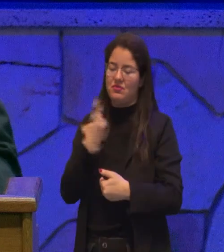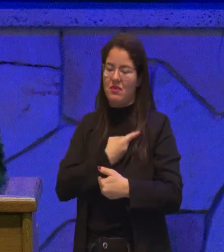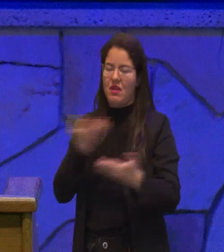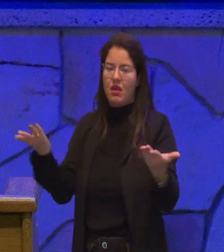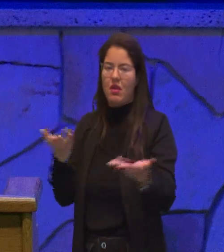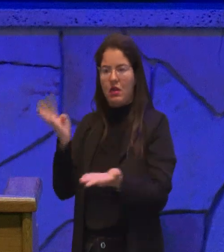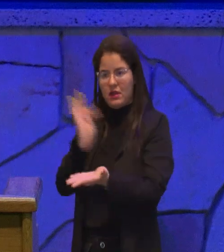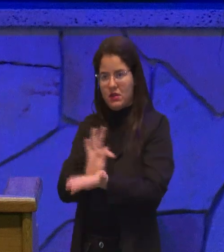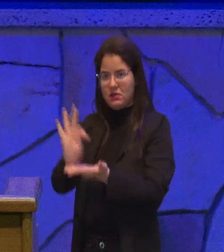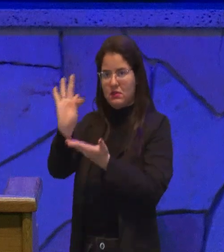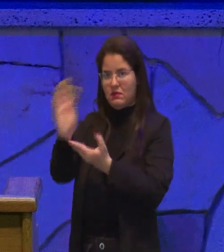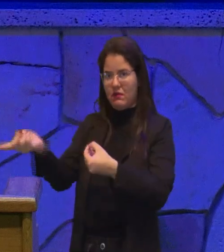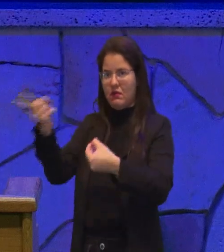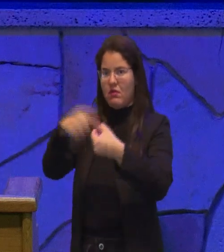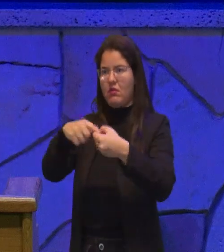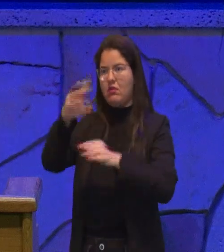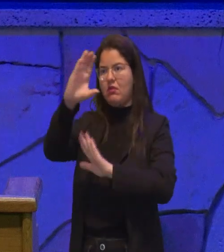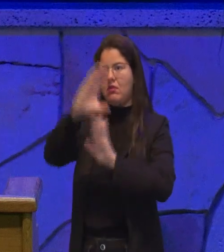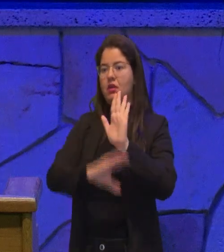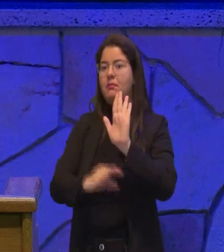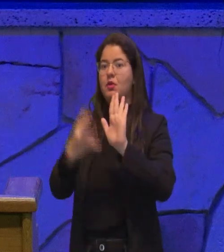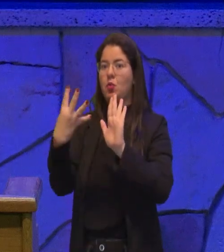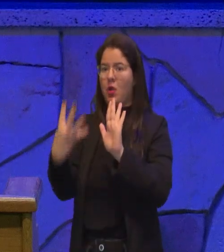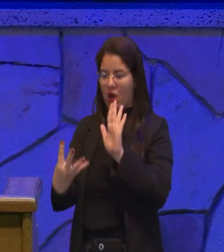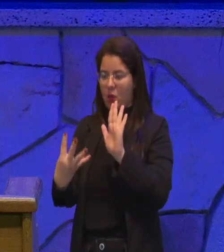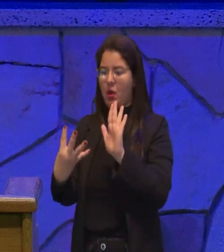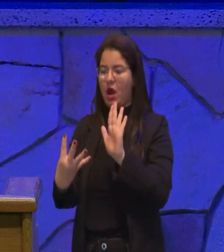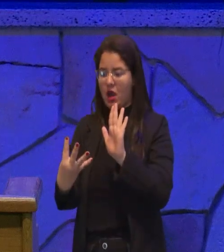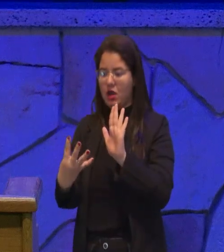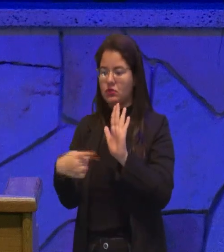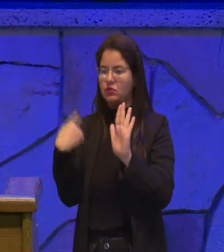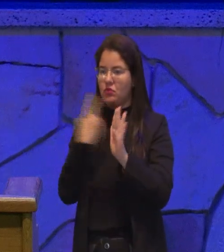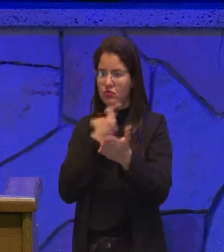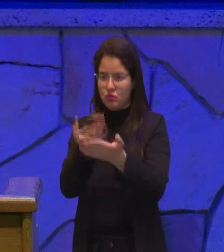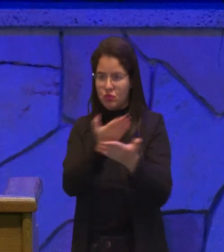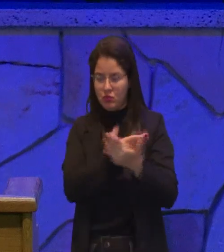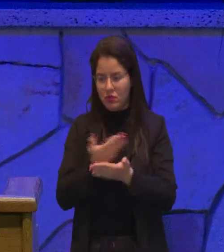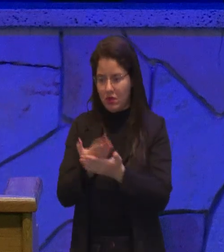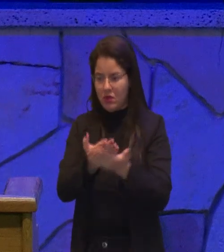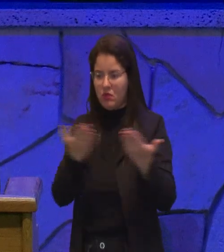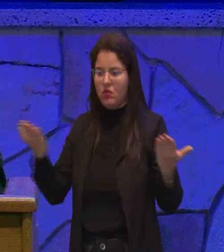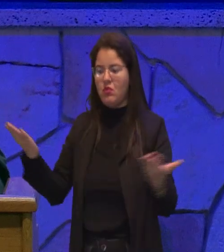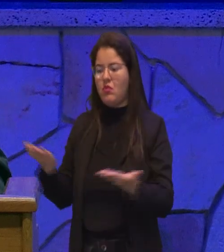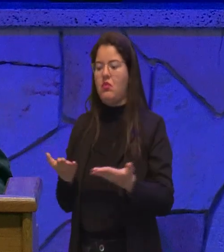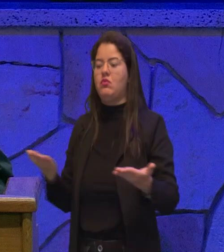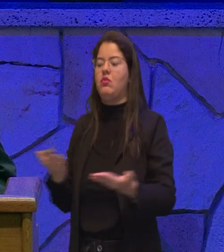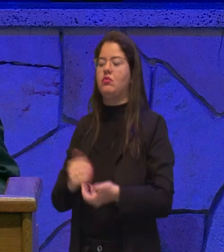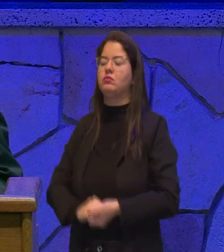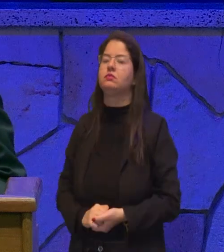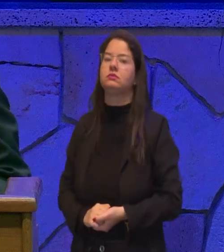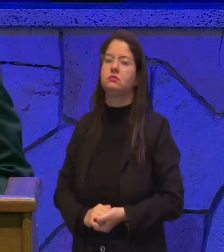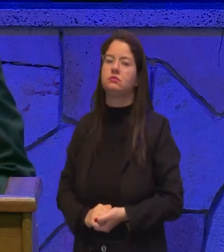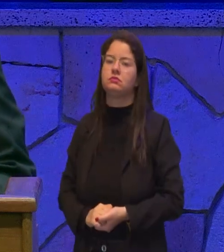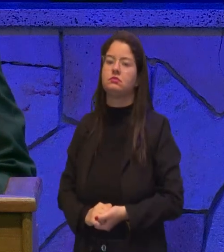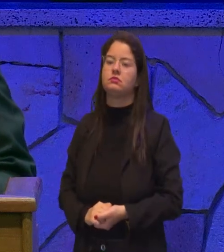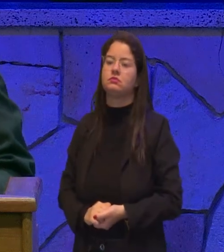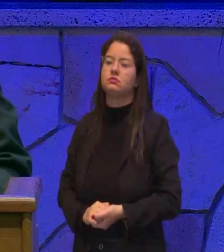Tessalonicenses, capítulo de número 4, que nós estamos analisando aqui, meus irmãos.